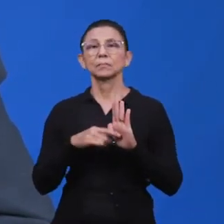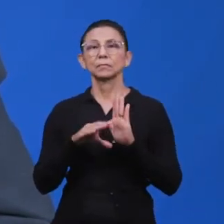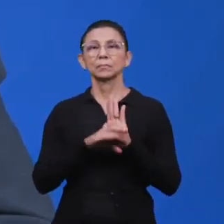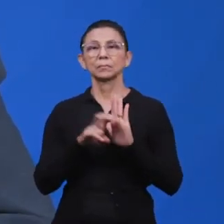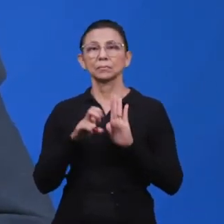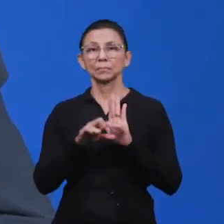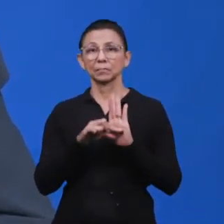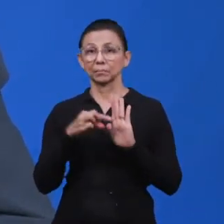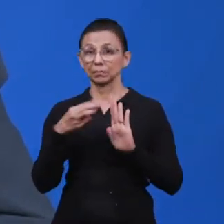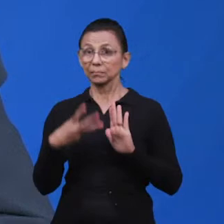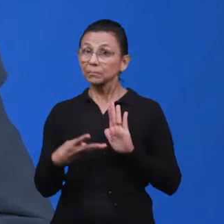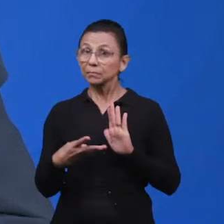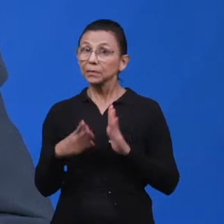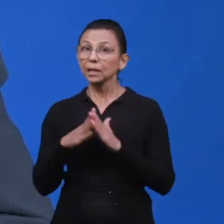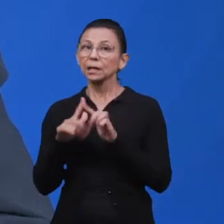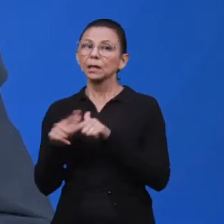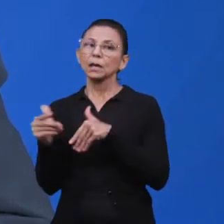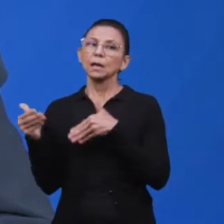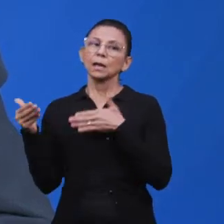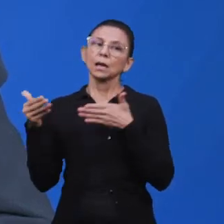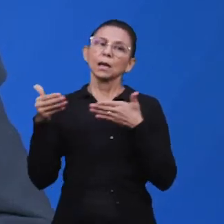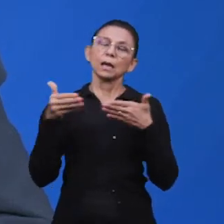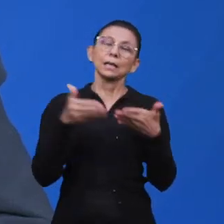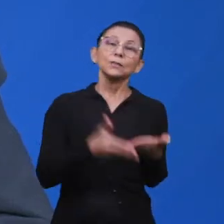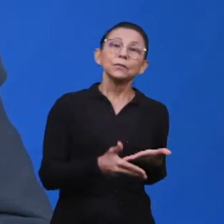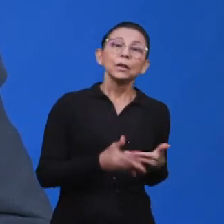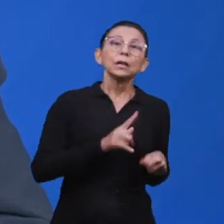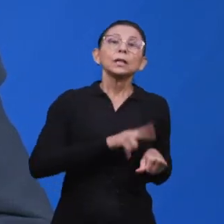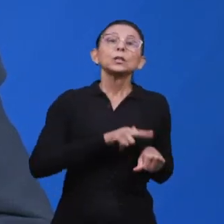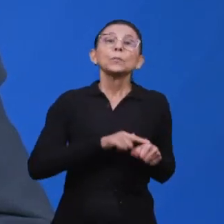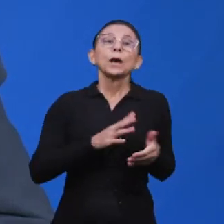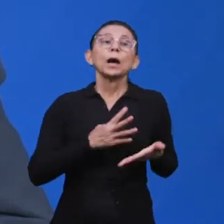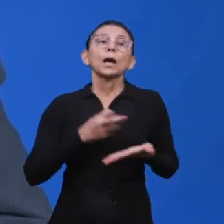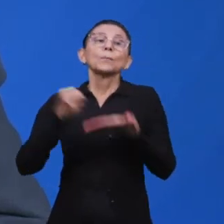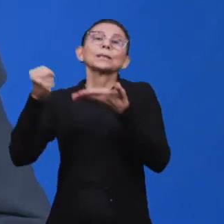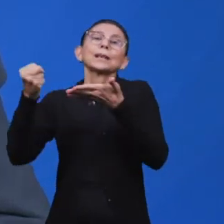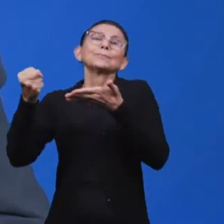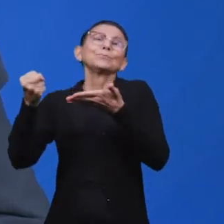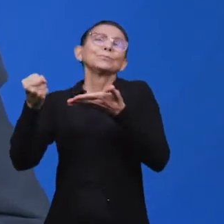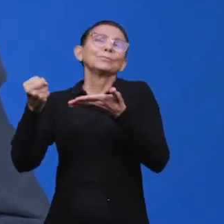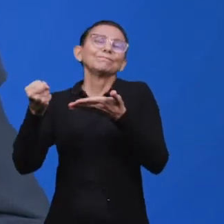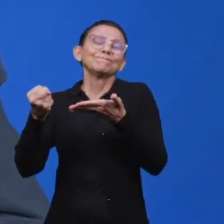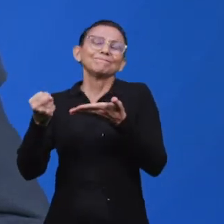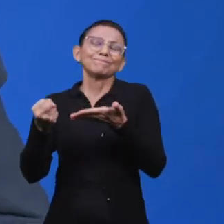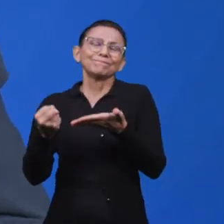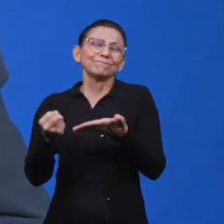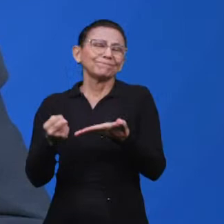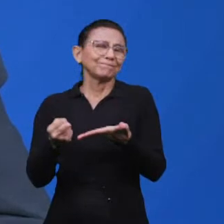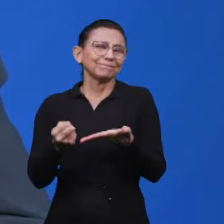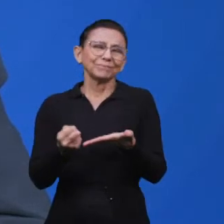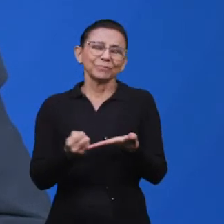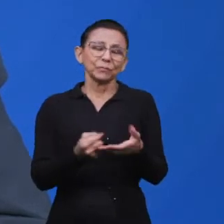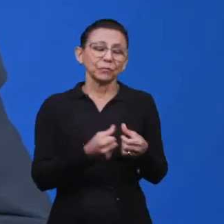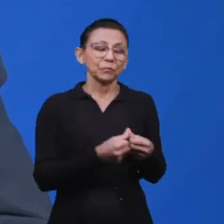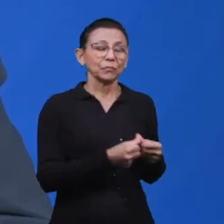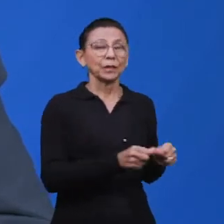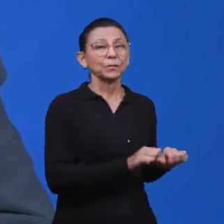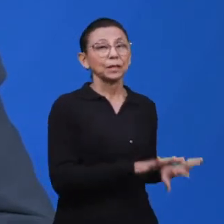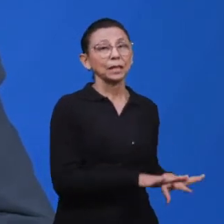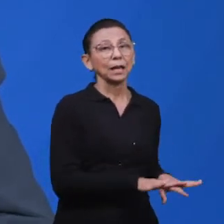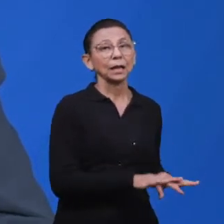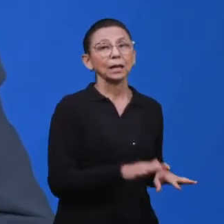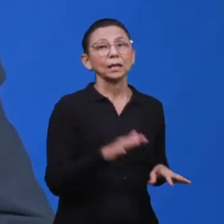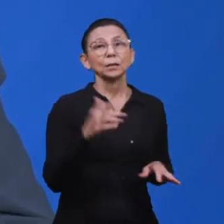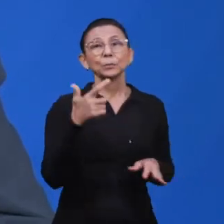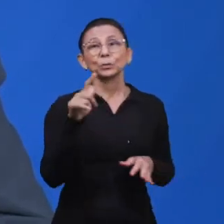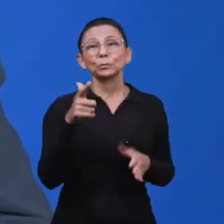que para o momento da saída, ela não se encontra adequadamente definida e comprometida com